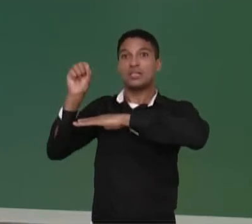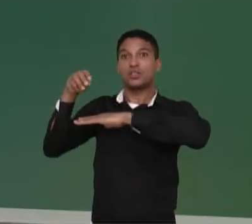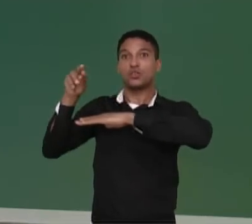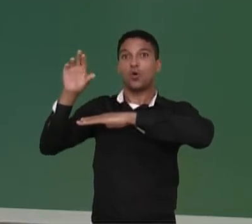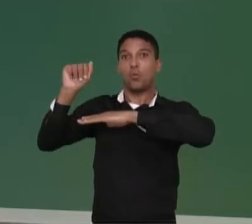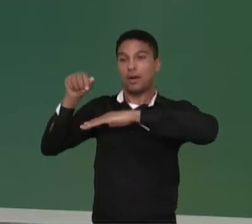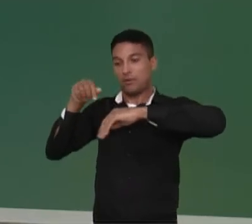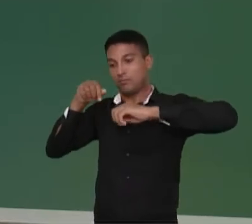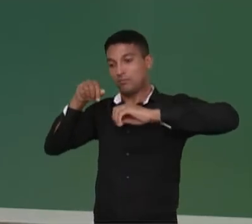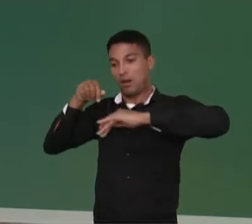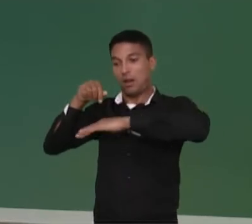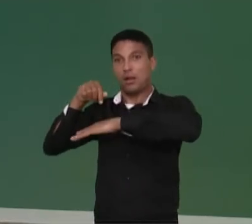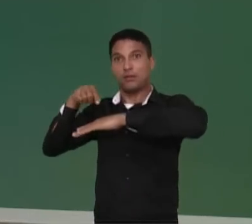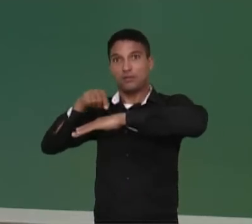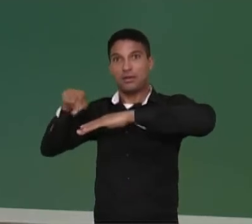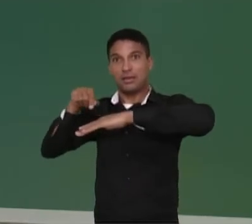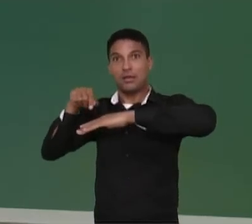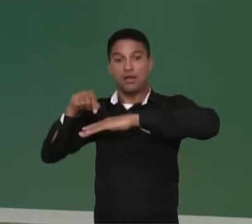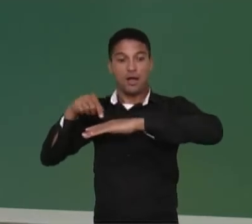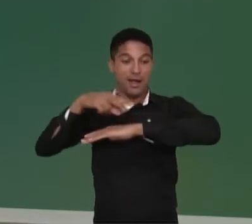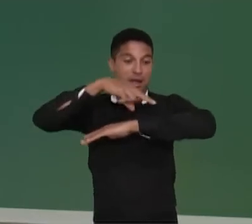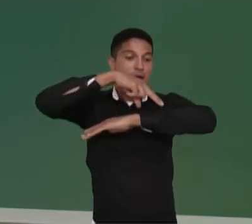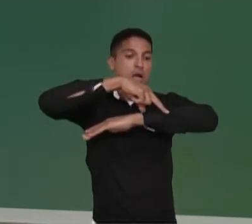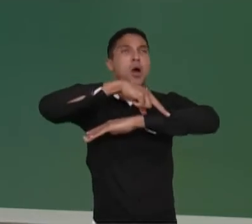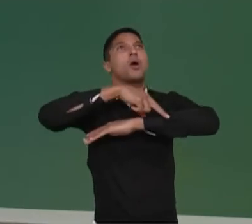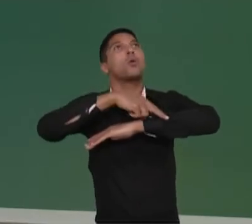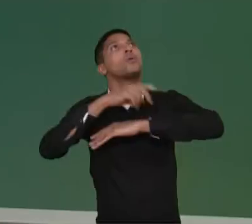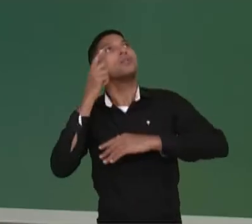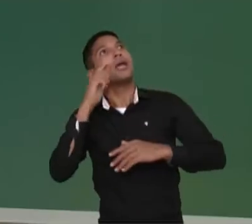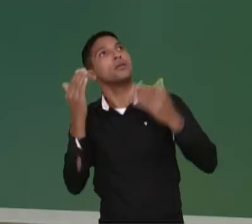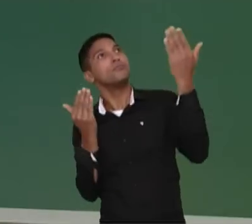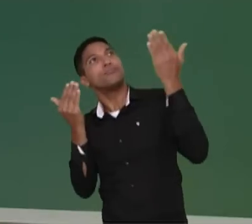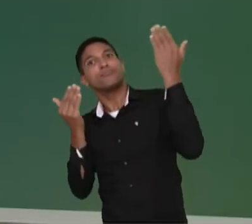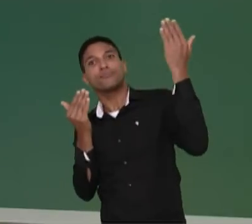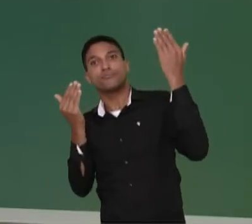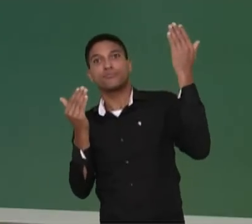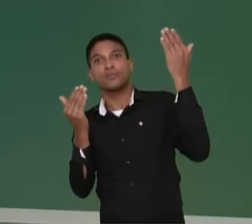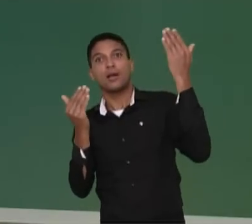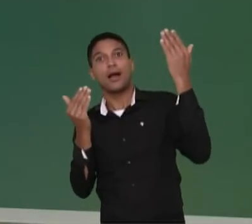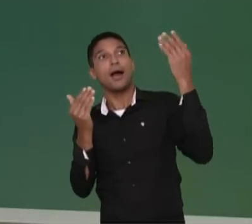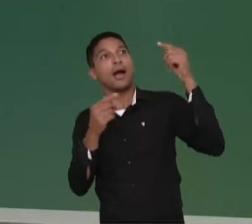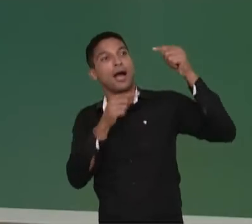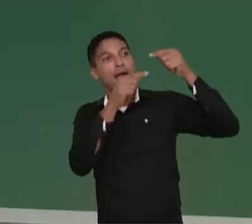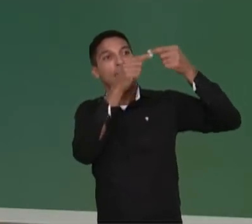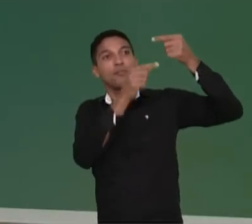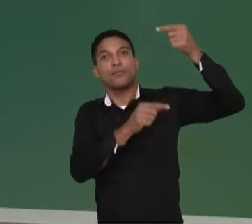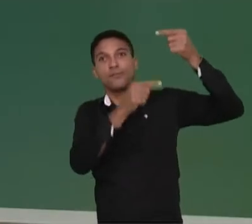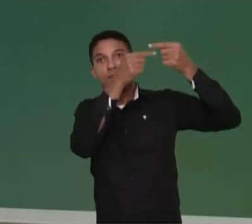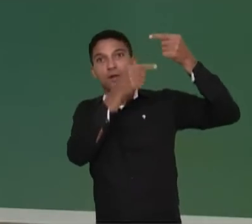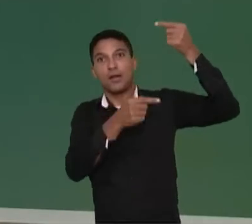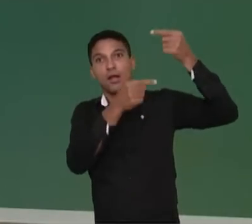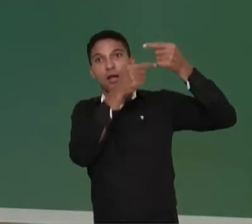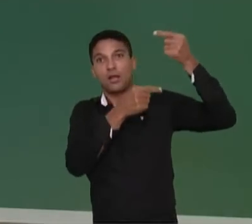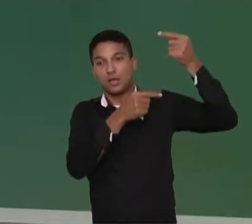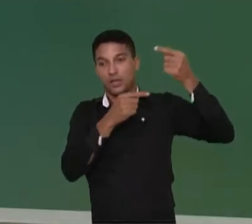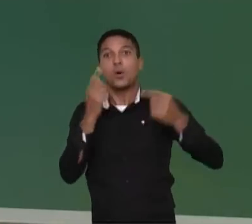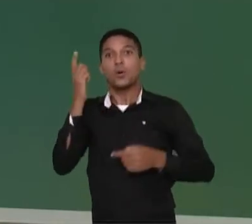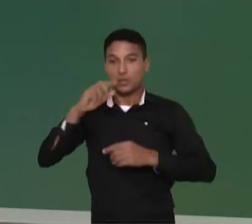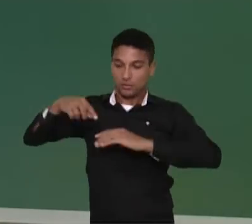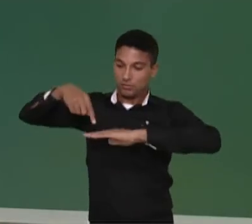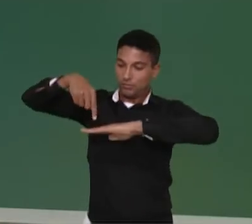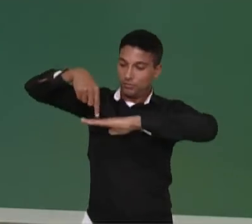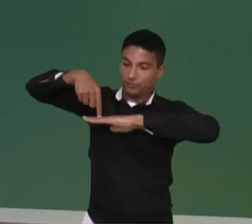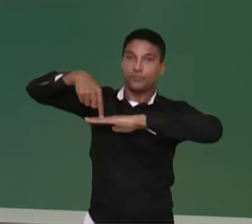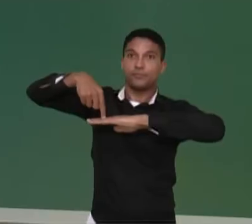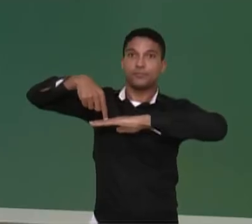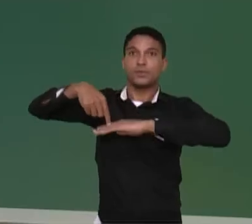o que nós chamamos de medidas inacessíveis, né? Aquelas que você não consegue medir de uma forma convencional, né? Você não consegue pegar a fita